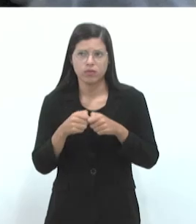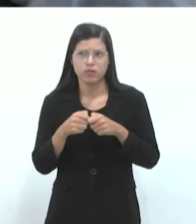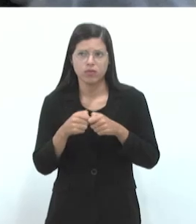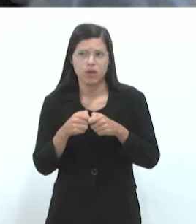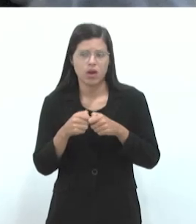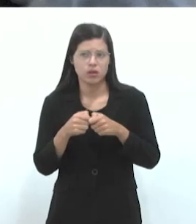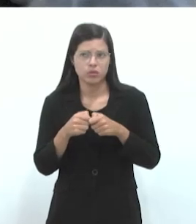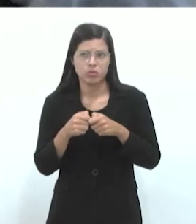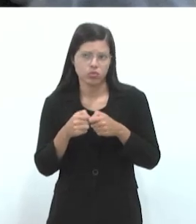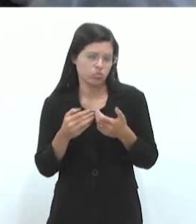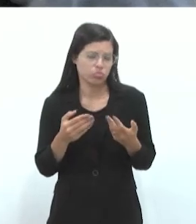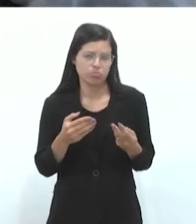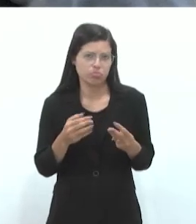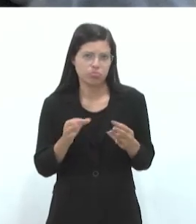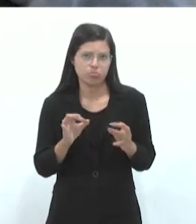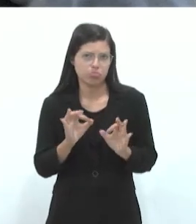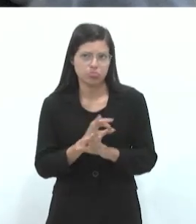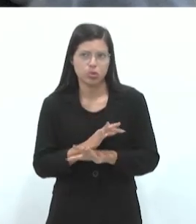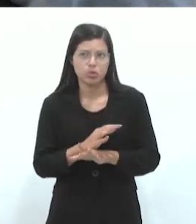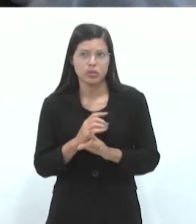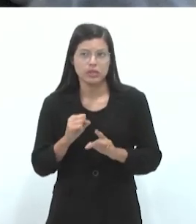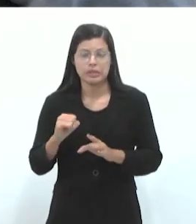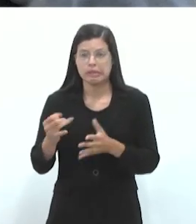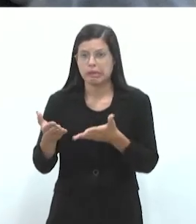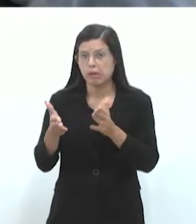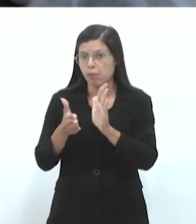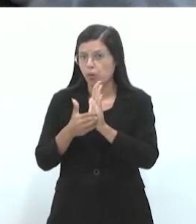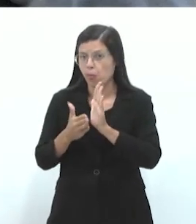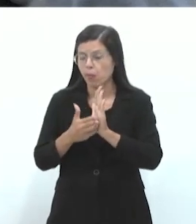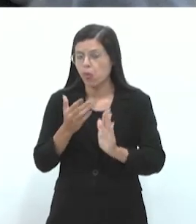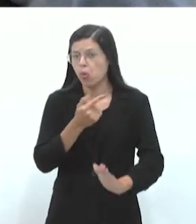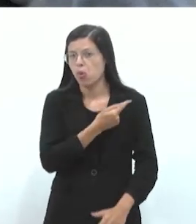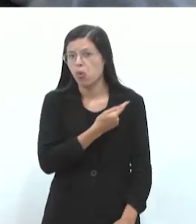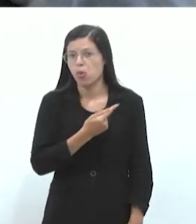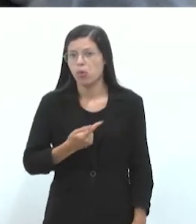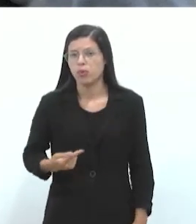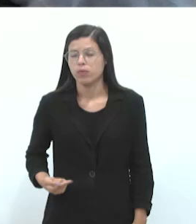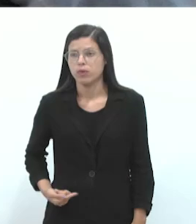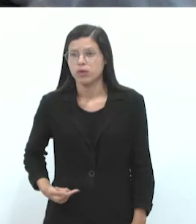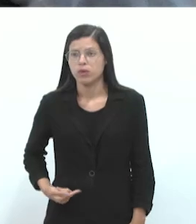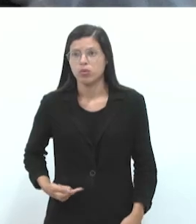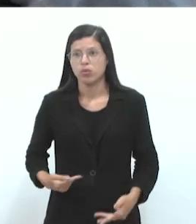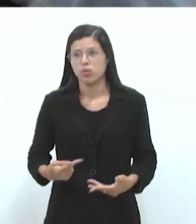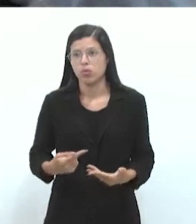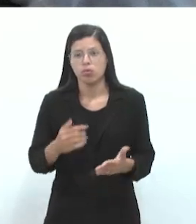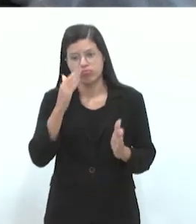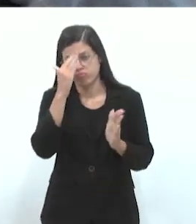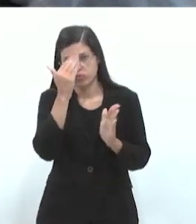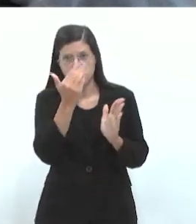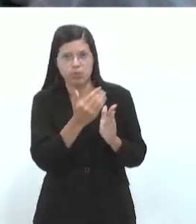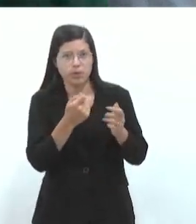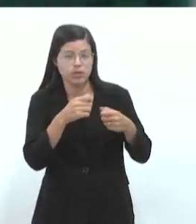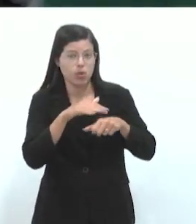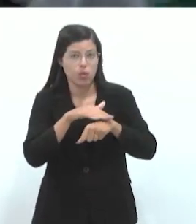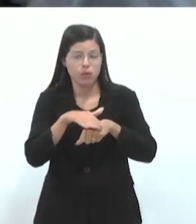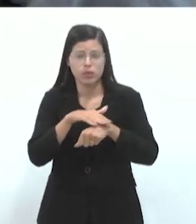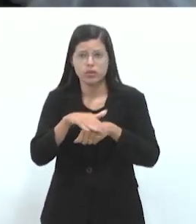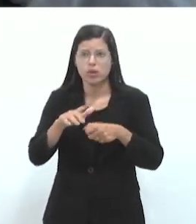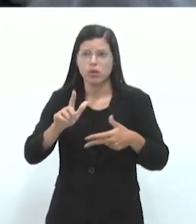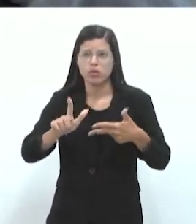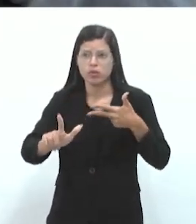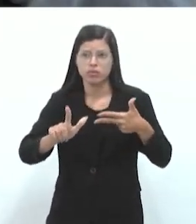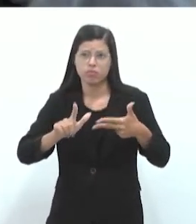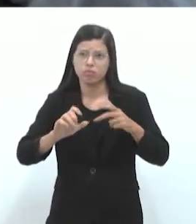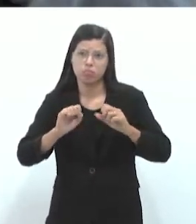ADI. Perfeito. Mas se quer propor ao governador que não cumpra, vem conversar com o Poder Legislativo, que o Poder Legislativo Perfeito.